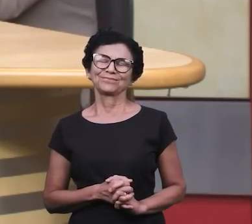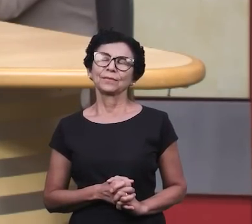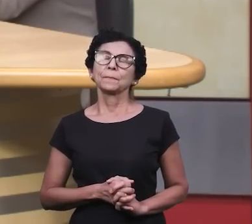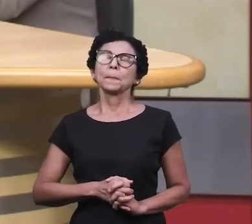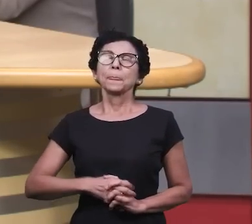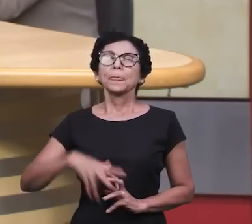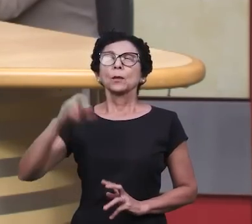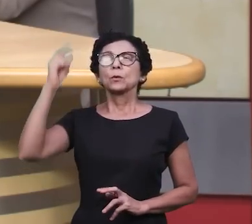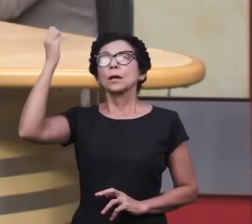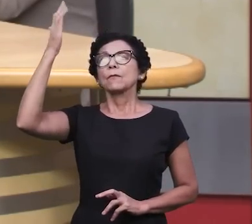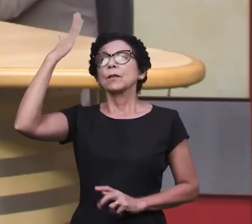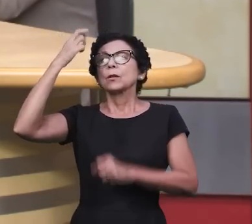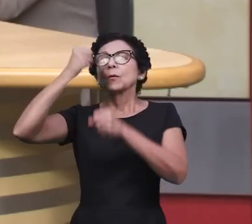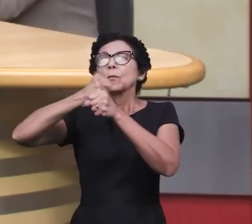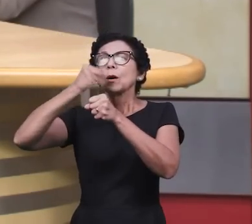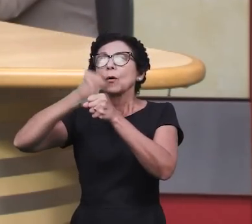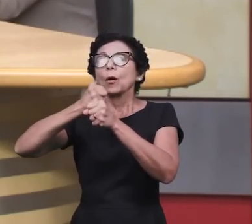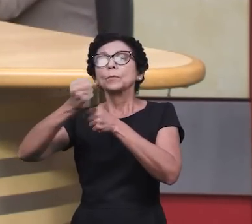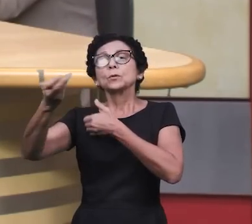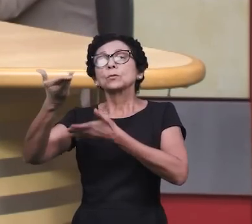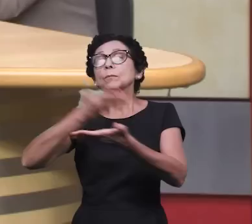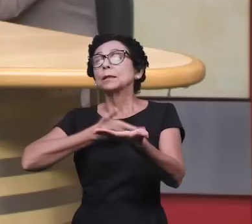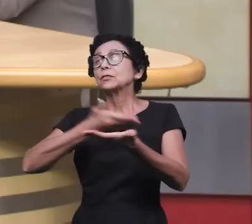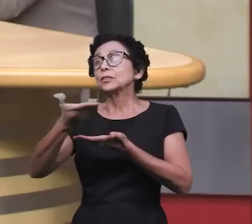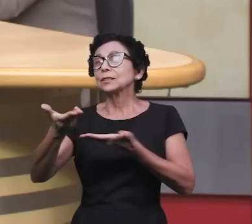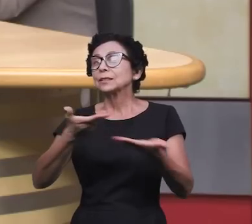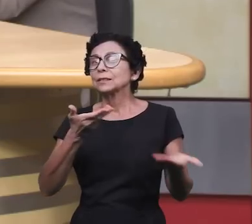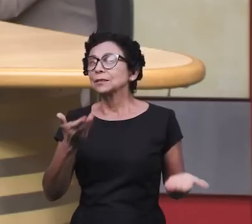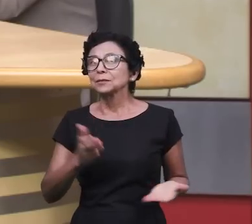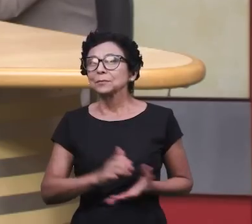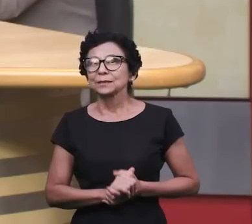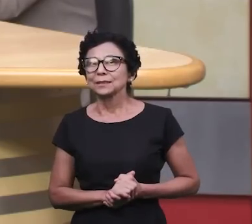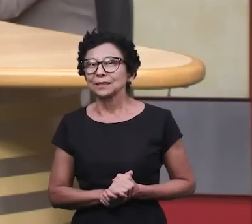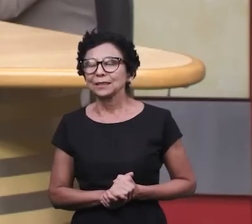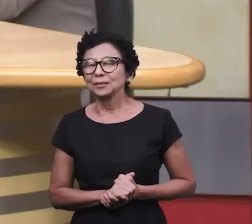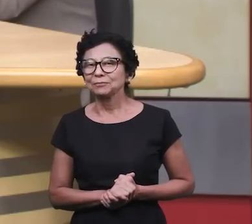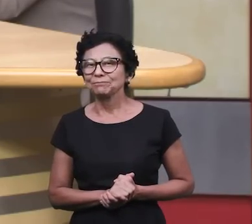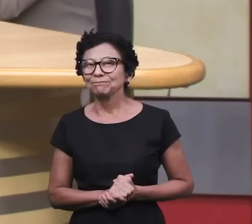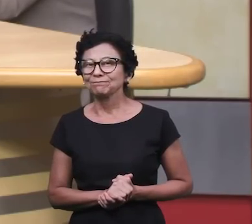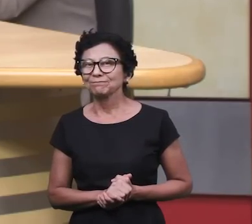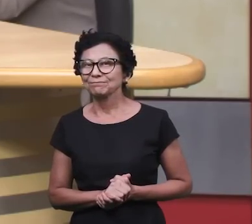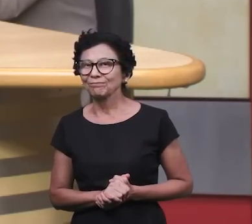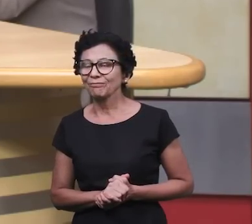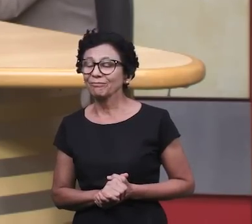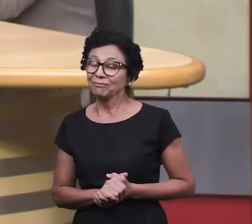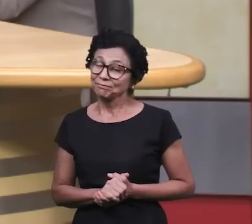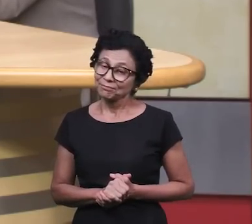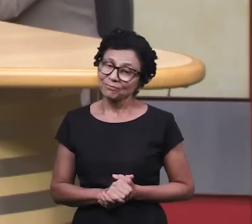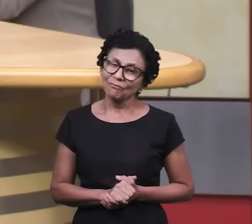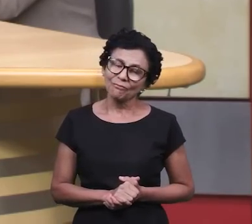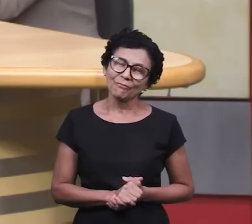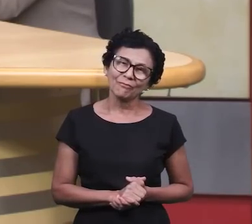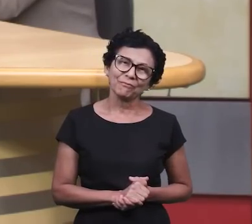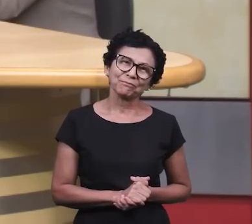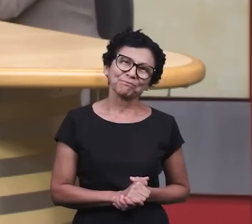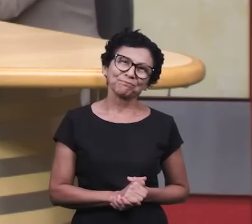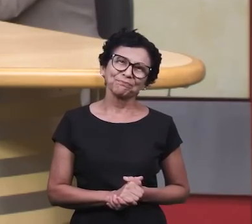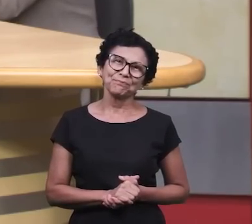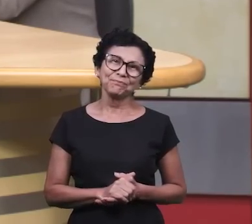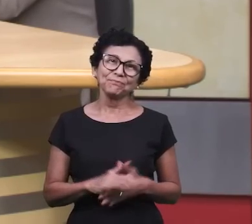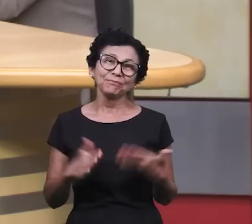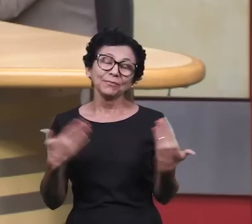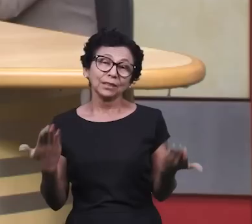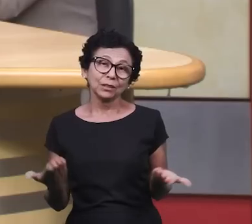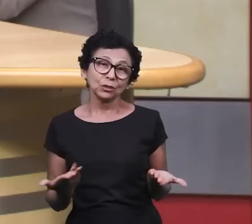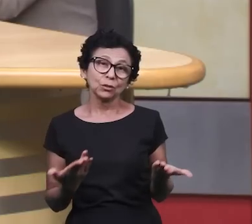compartilhamos de uma obra que o Senhor nos mostrou, ainda como meninos, né? Como Samuel. e que a nossa disposição foi fazer